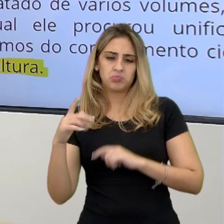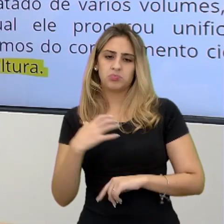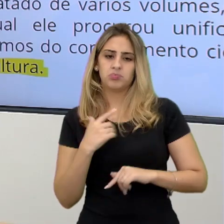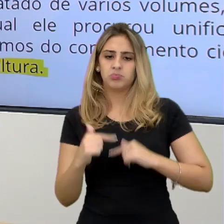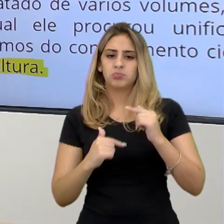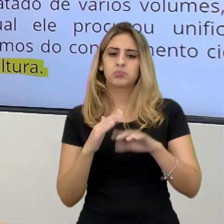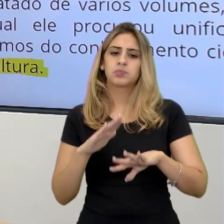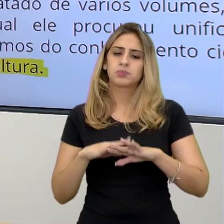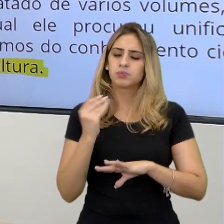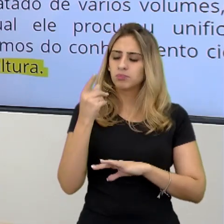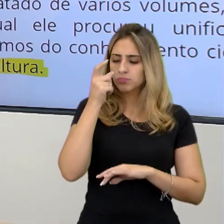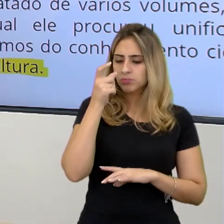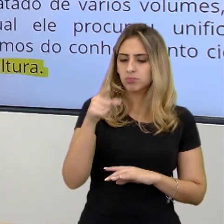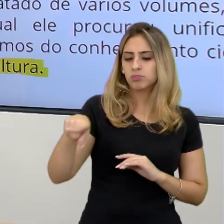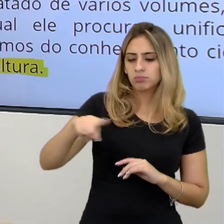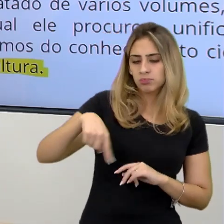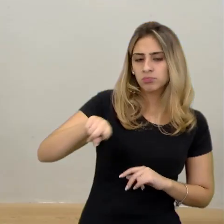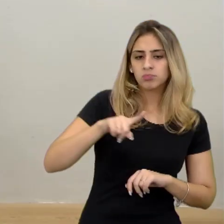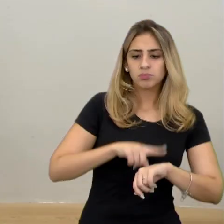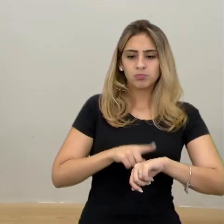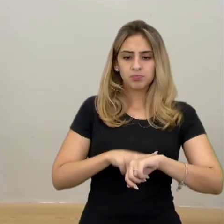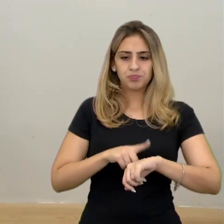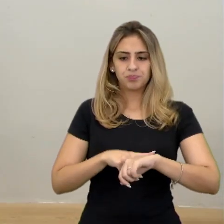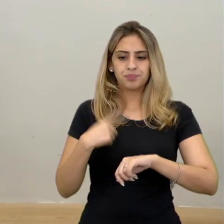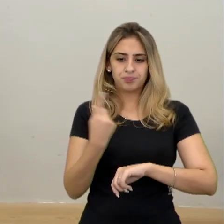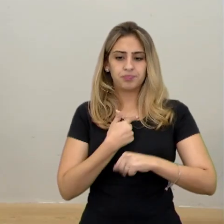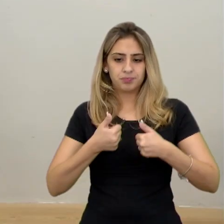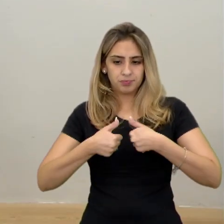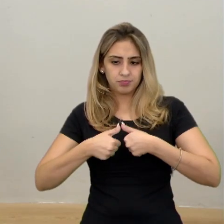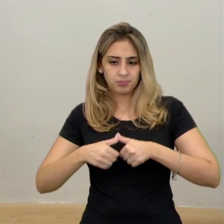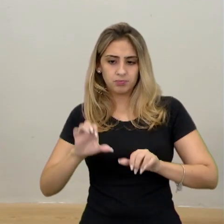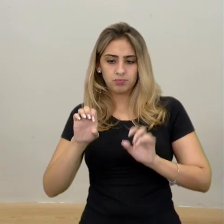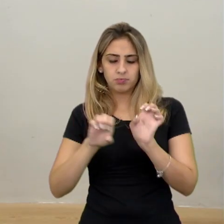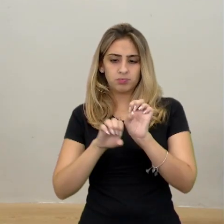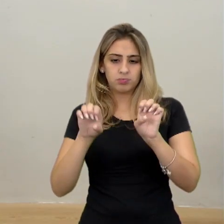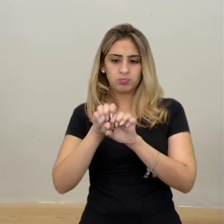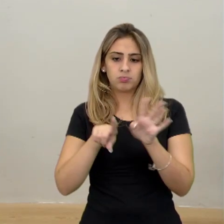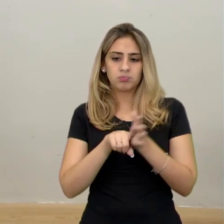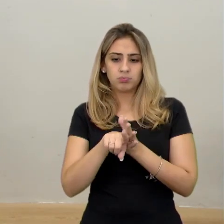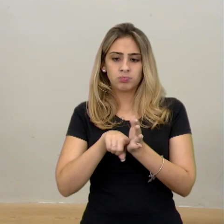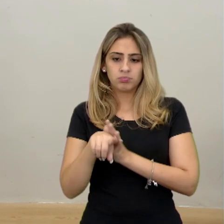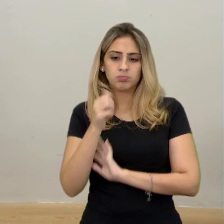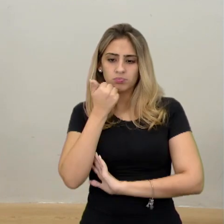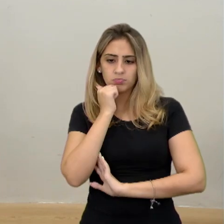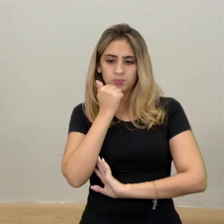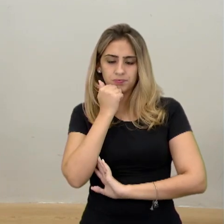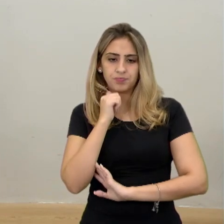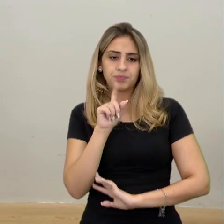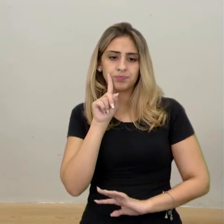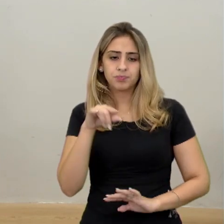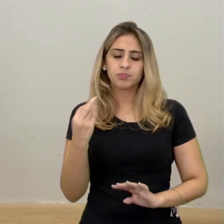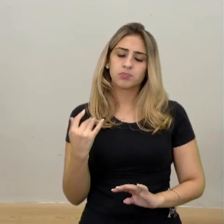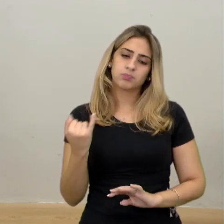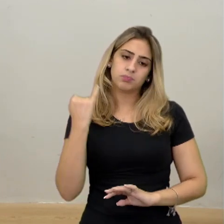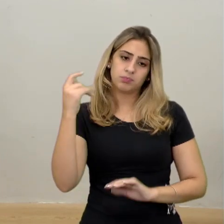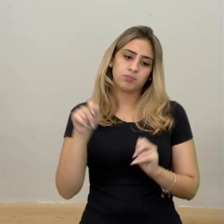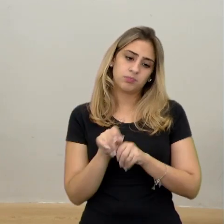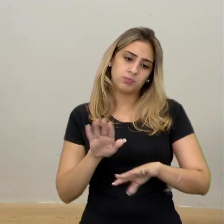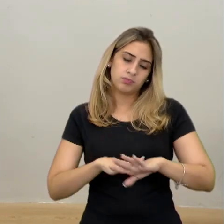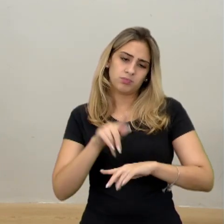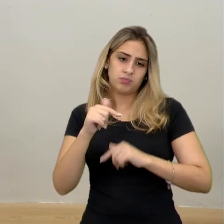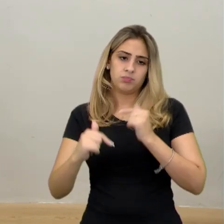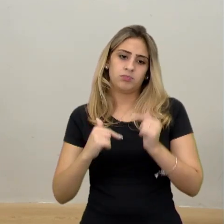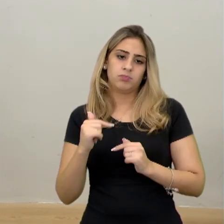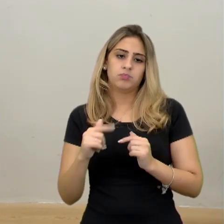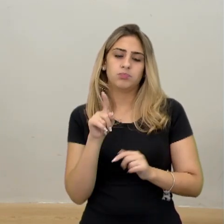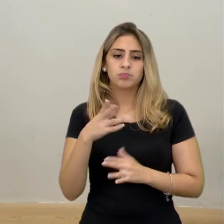trabalho. Mas é muito interessante que neste momento que nós estamos no eixo investigação científica, é muito importante fazer este trabalho.